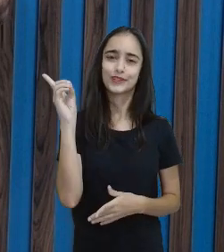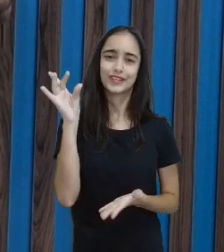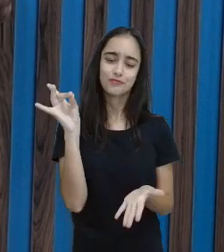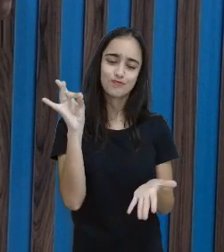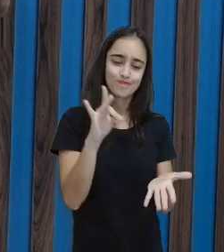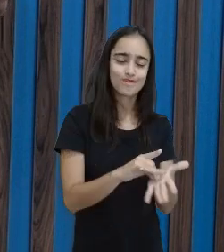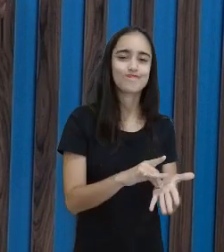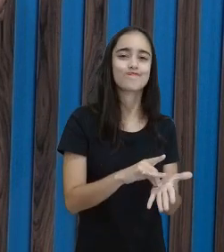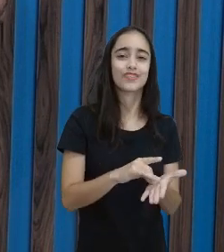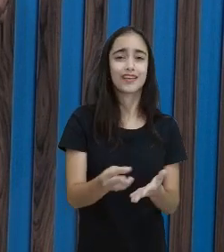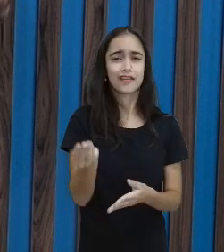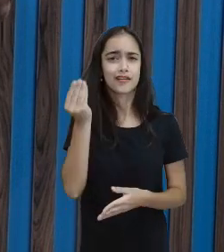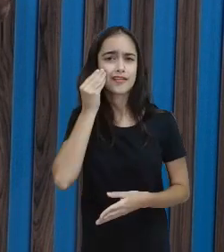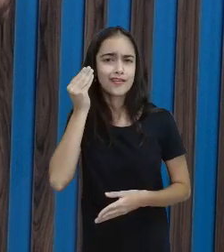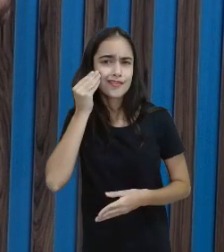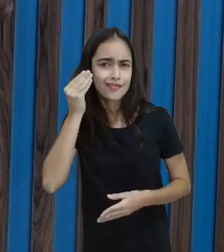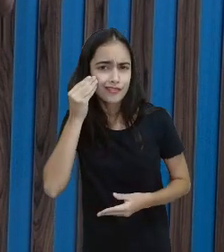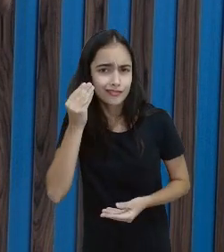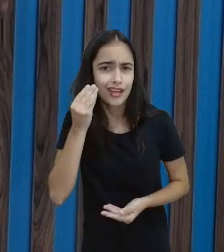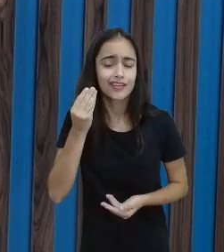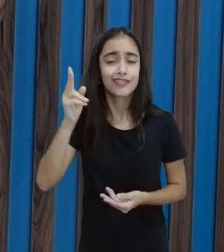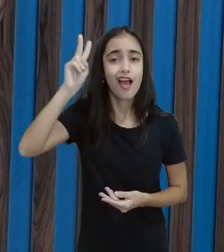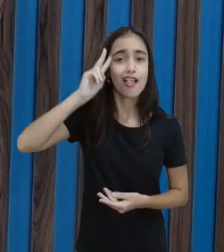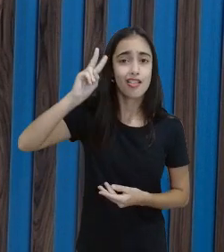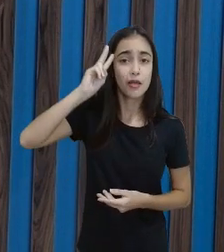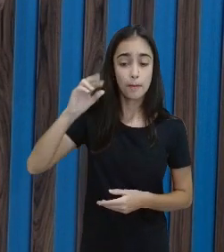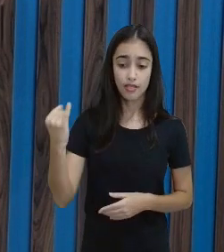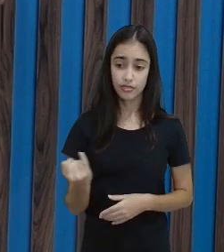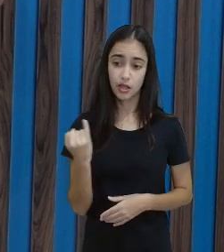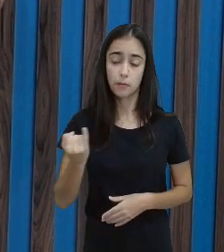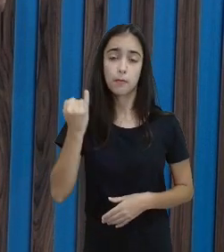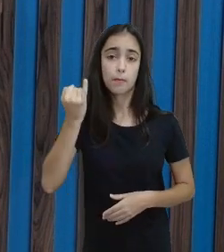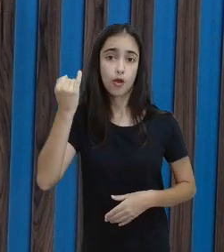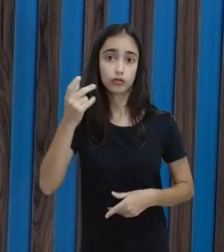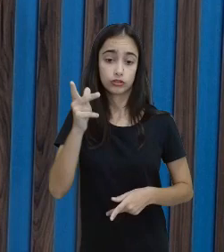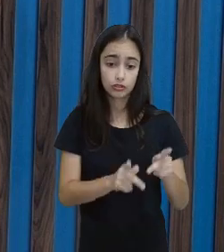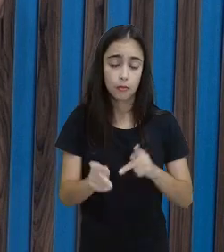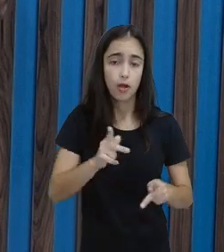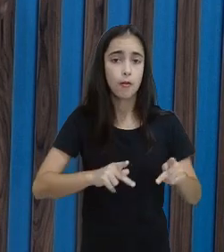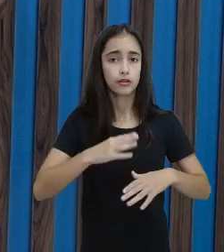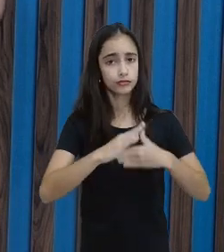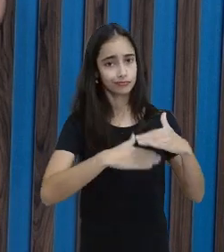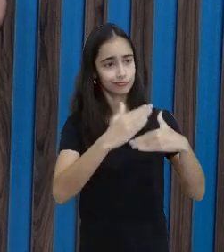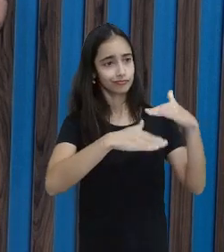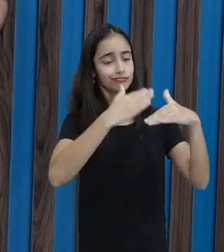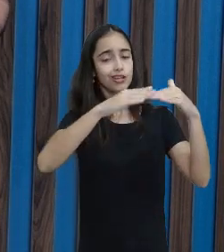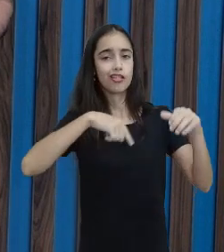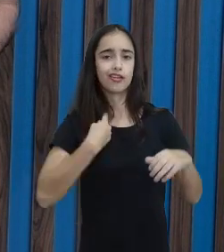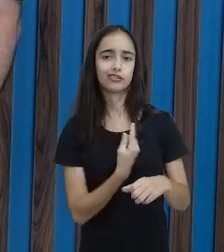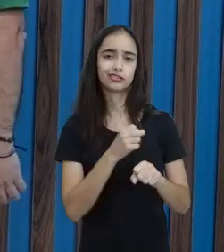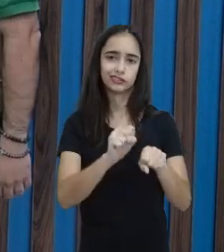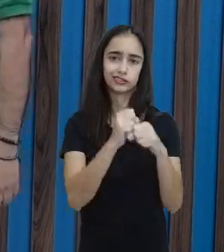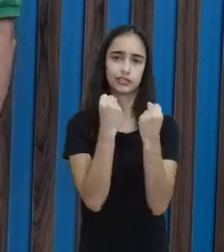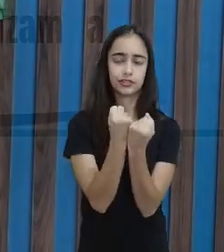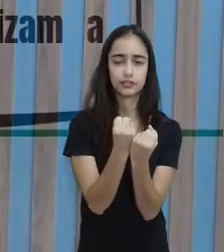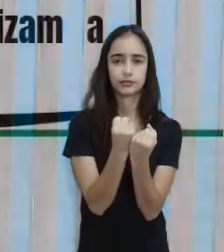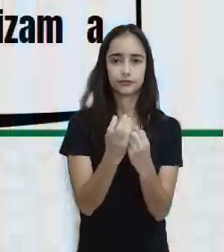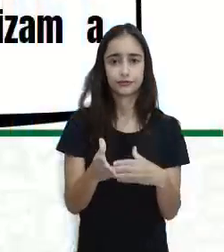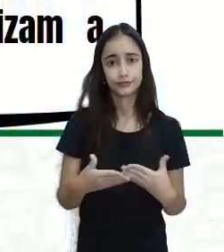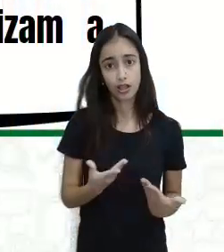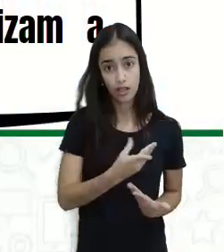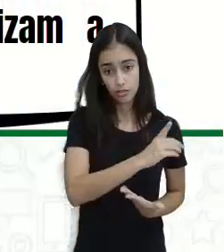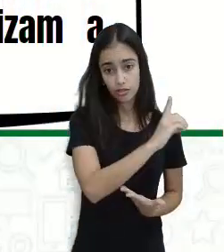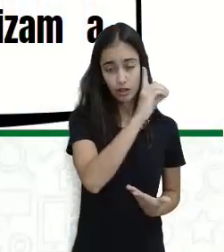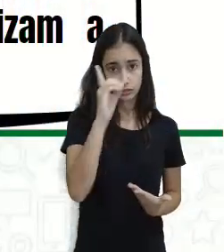tentar resgatar a importância dessa população para a construção da nossa sociedade. A data,